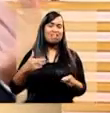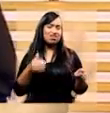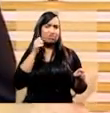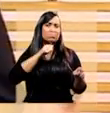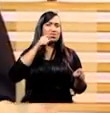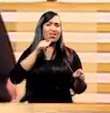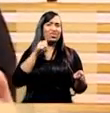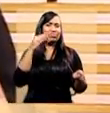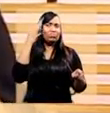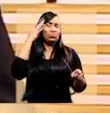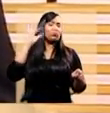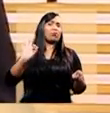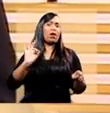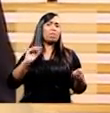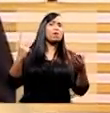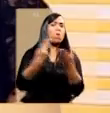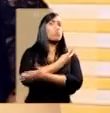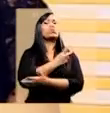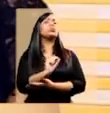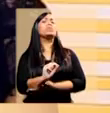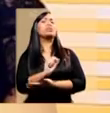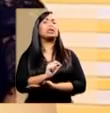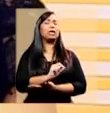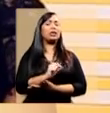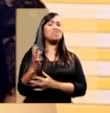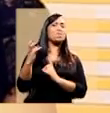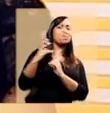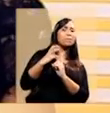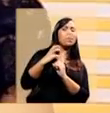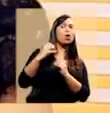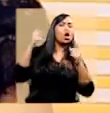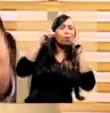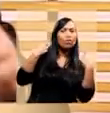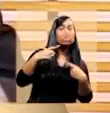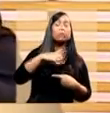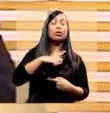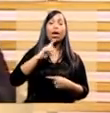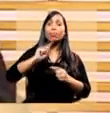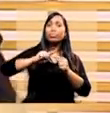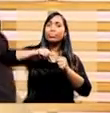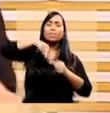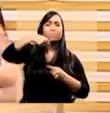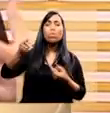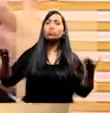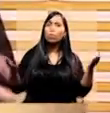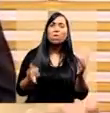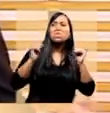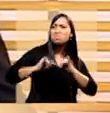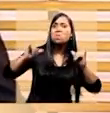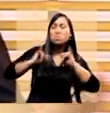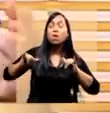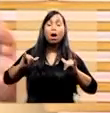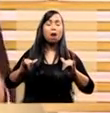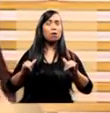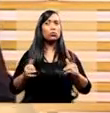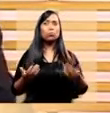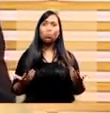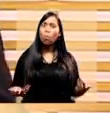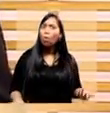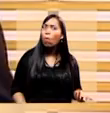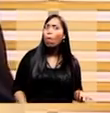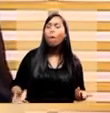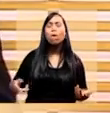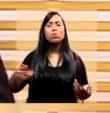dão conta que elas estão sendo assediadas ou que elas estão sendo violentadas. Né? Depois, agora que se está falando disso, elas falam, meu Deus, mas